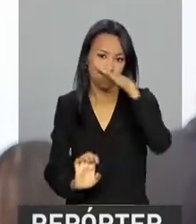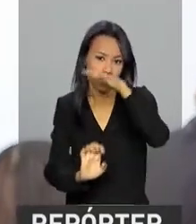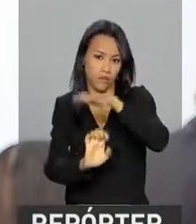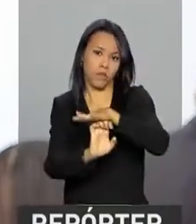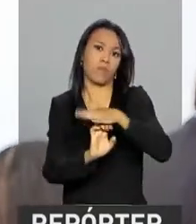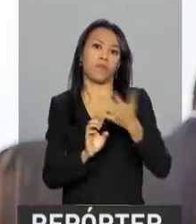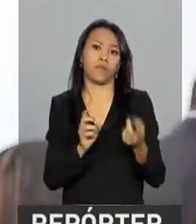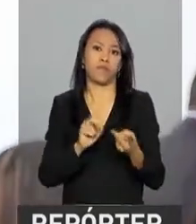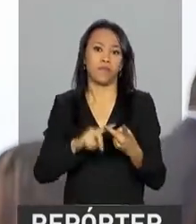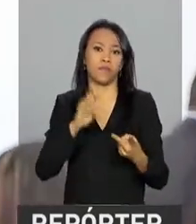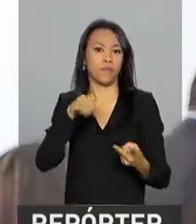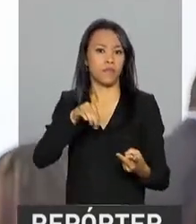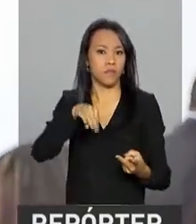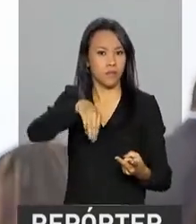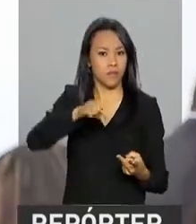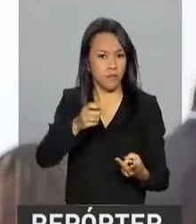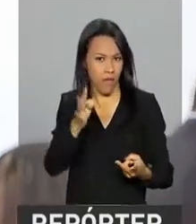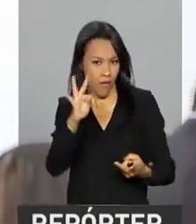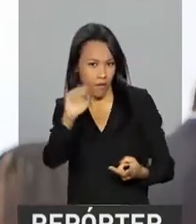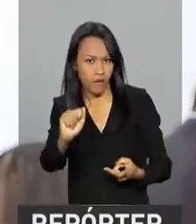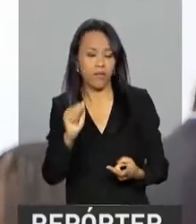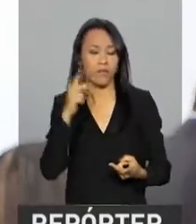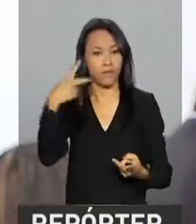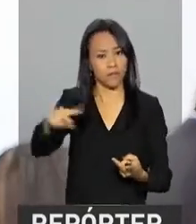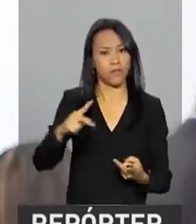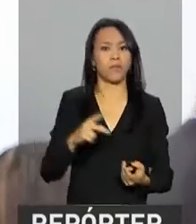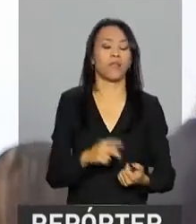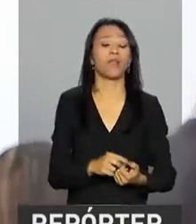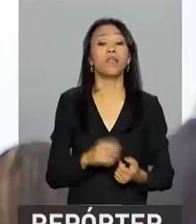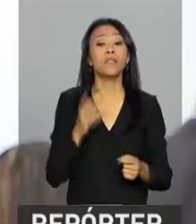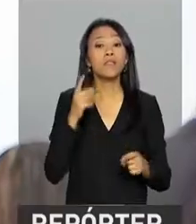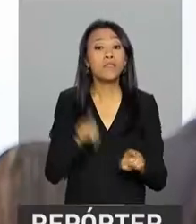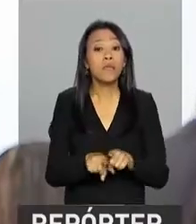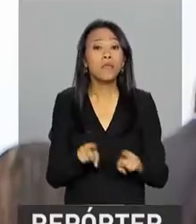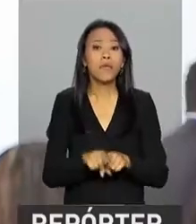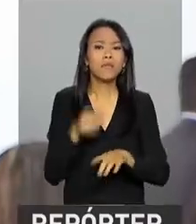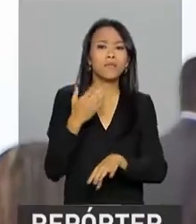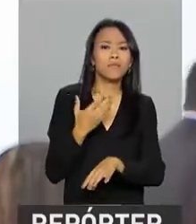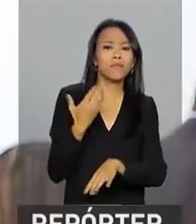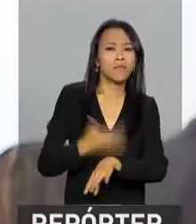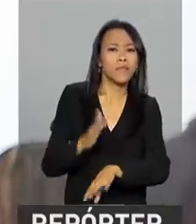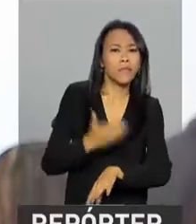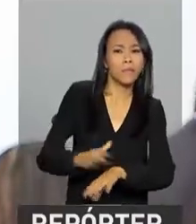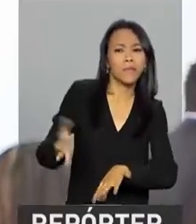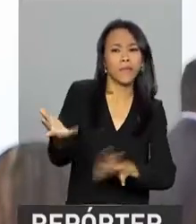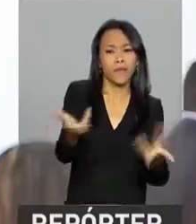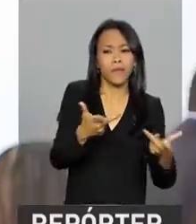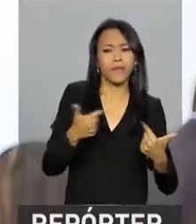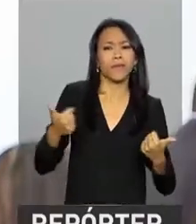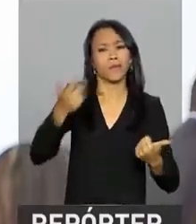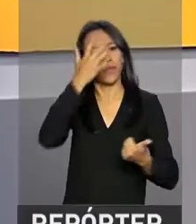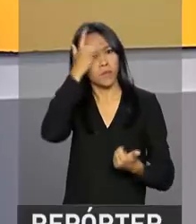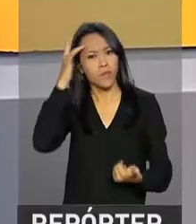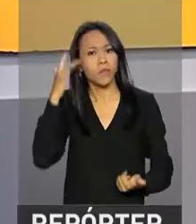e também investir na parte de aperfeiçoamento profissional tecnologia